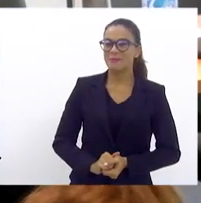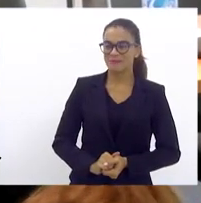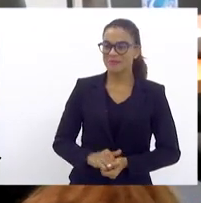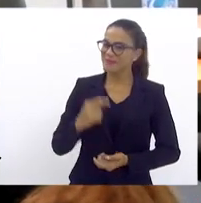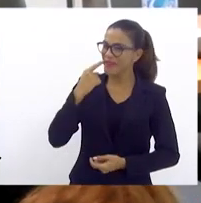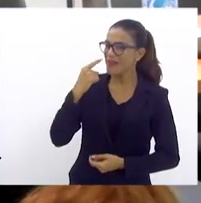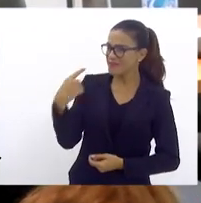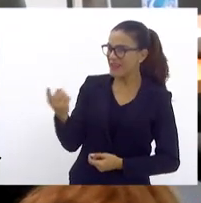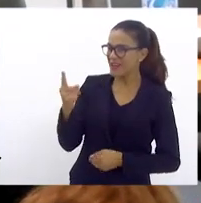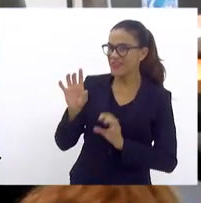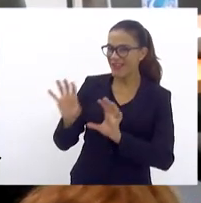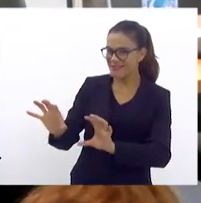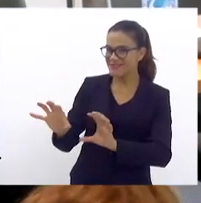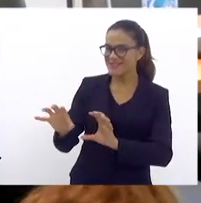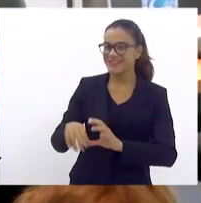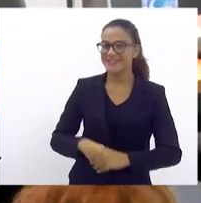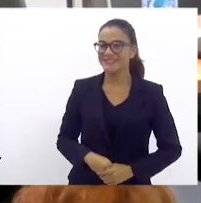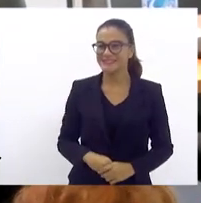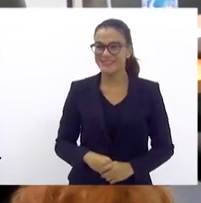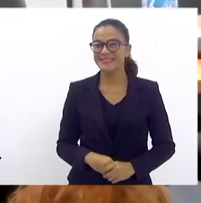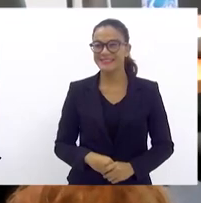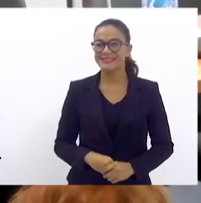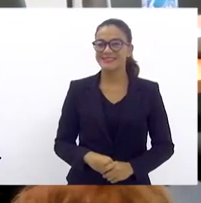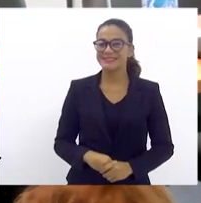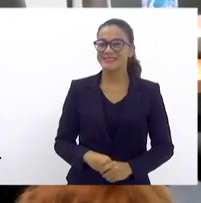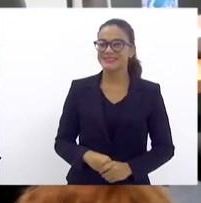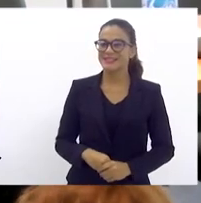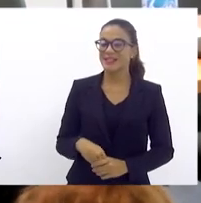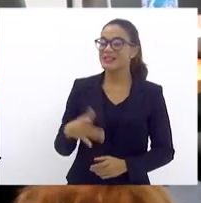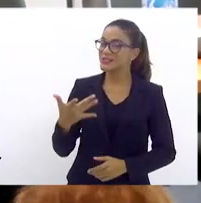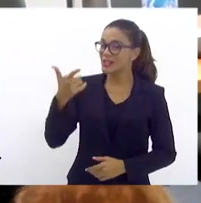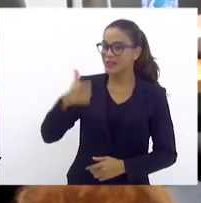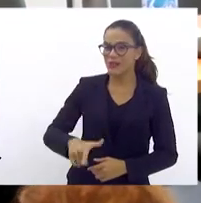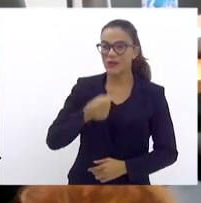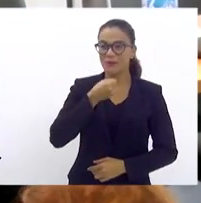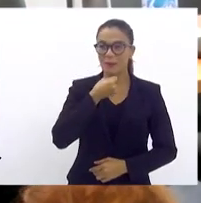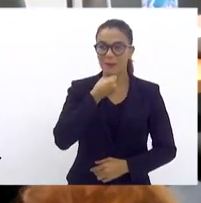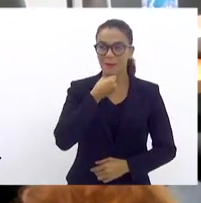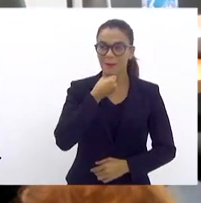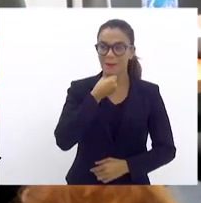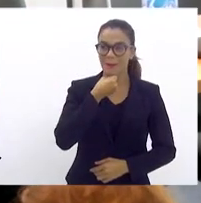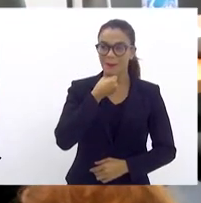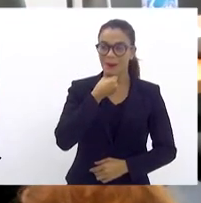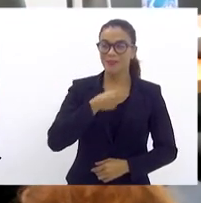tá vendo não é assim mesmo já de volta o microfone